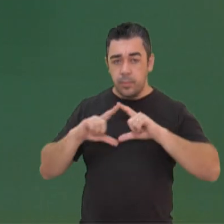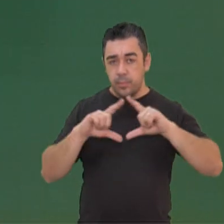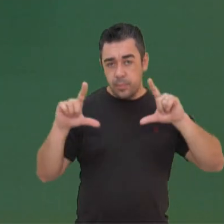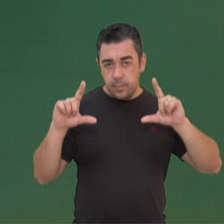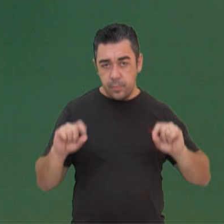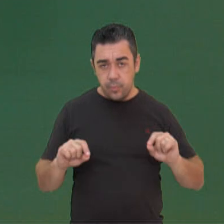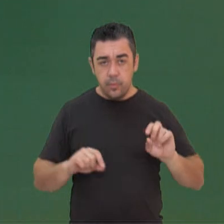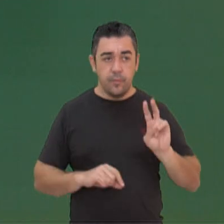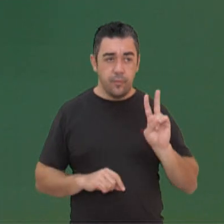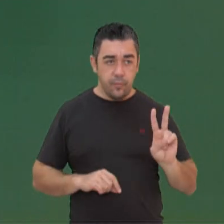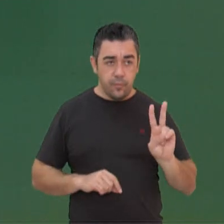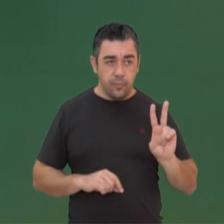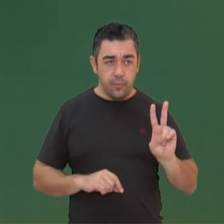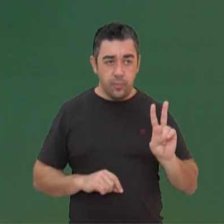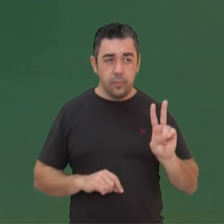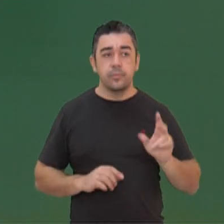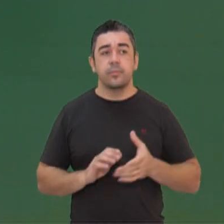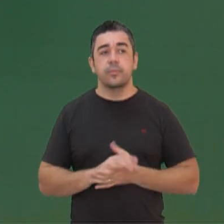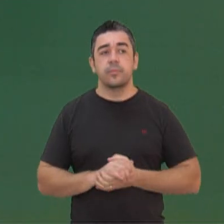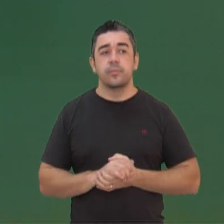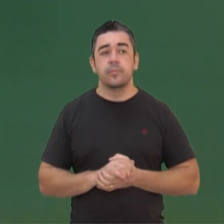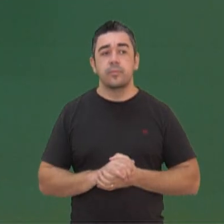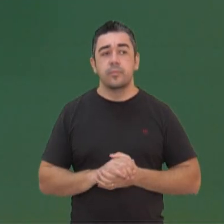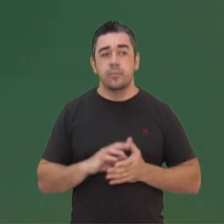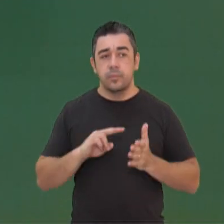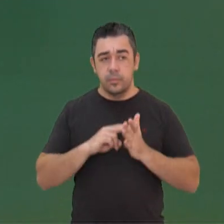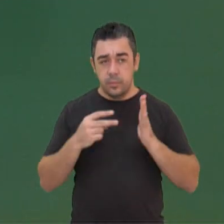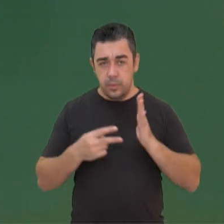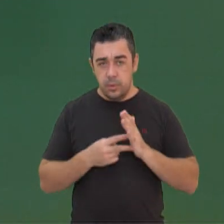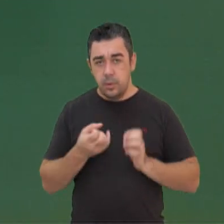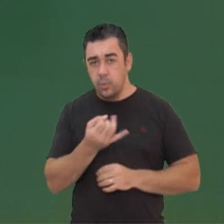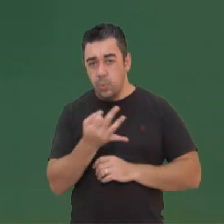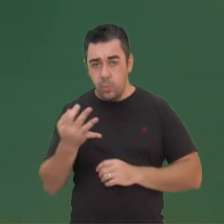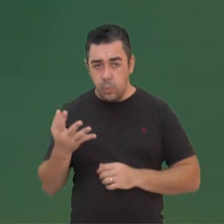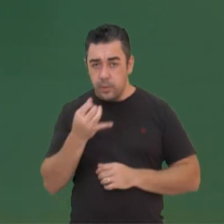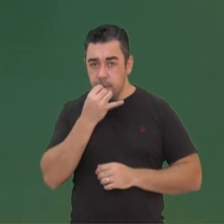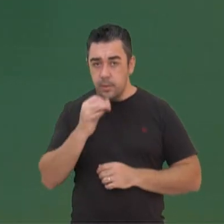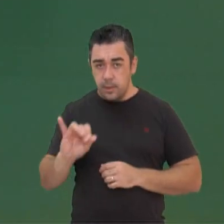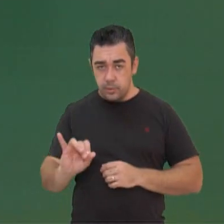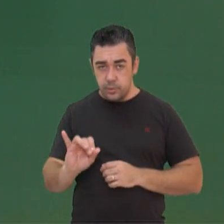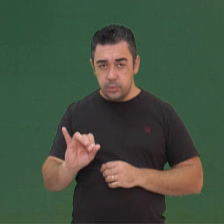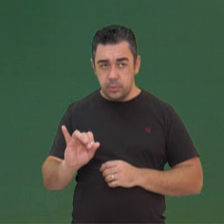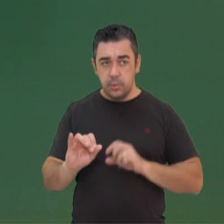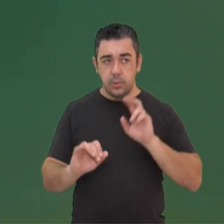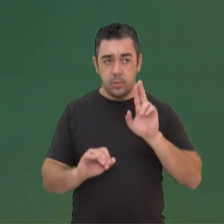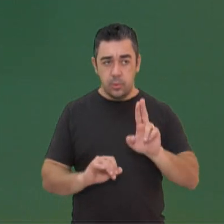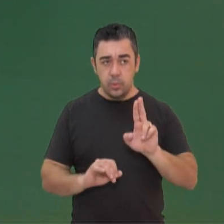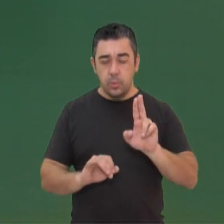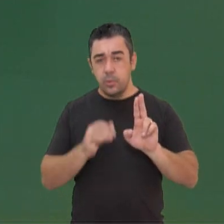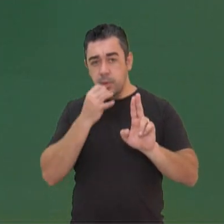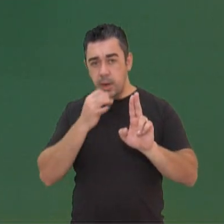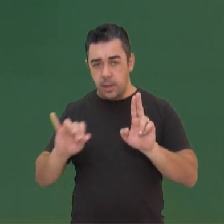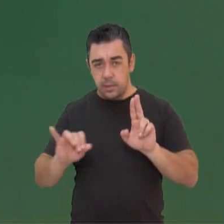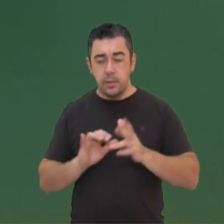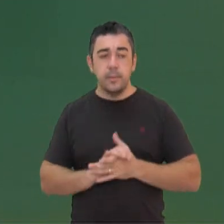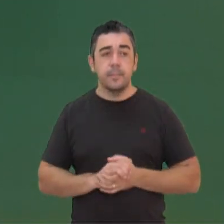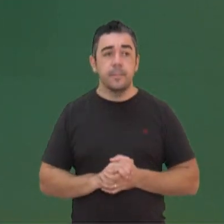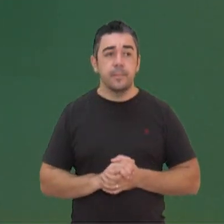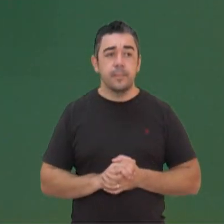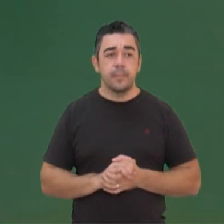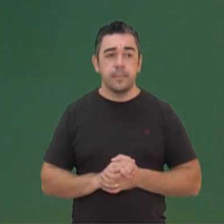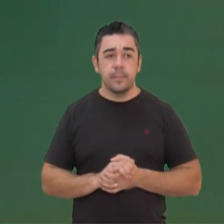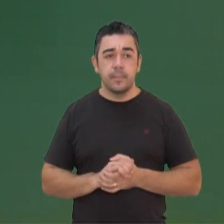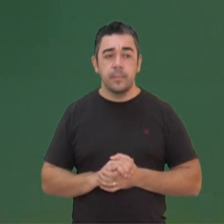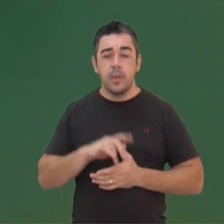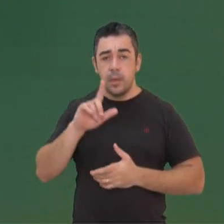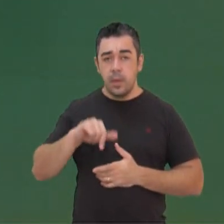elétrico vai ser para nós aqui a energia potencial elétrica, esse U elétrica aqui,